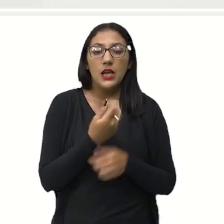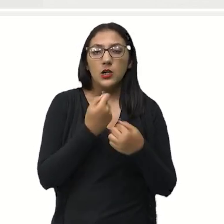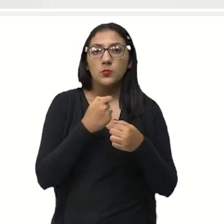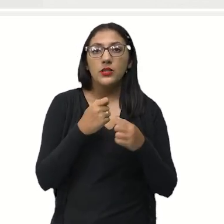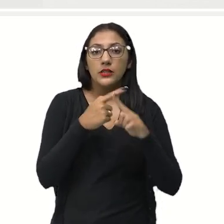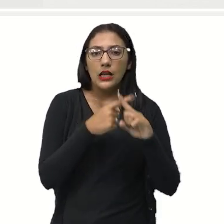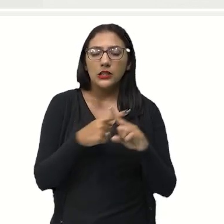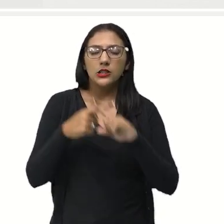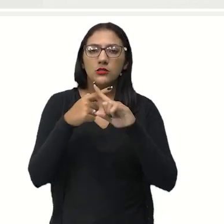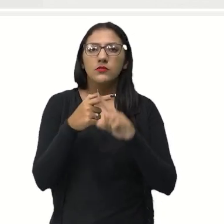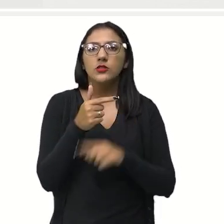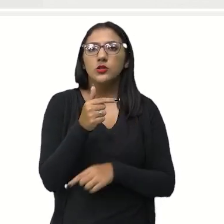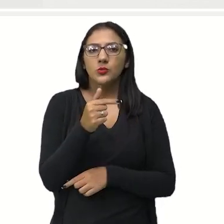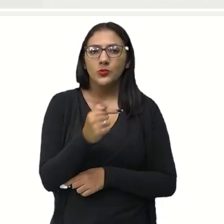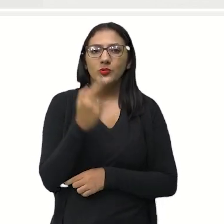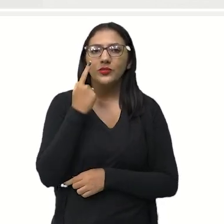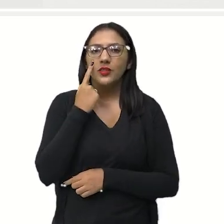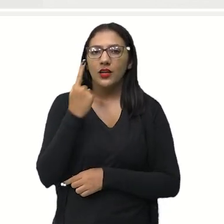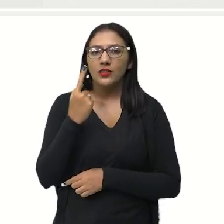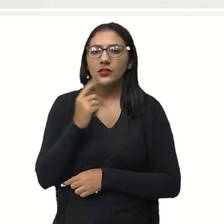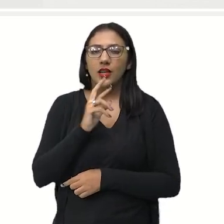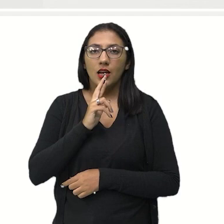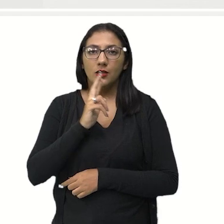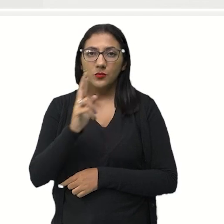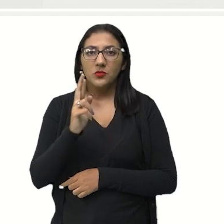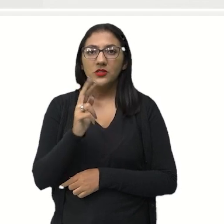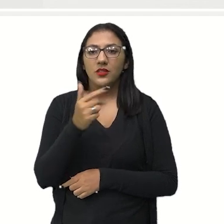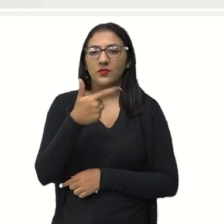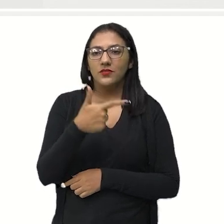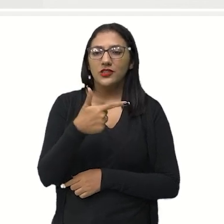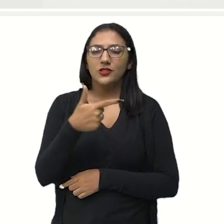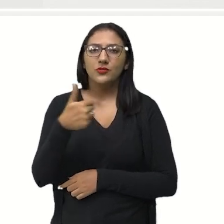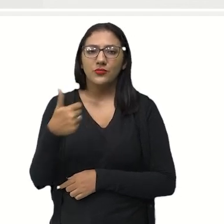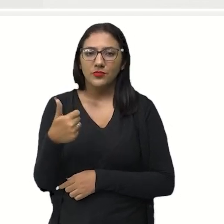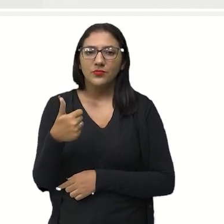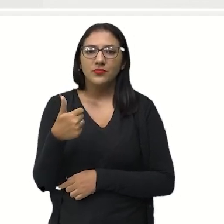com 7. 3 vezes 7, 21.